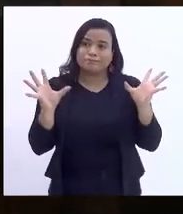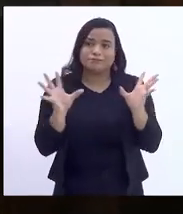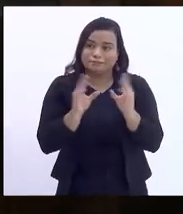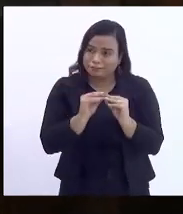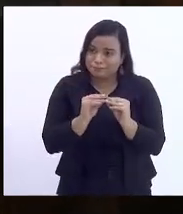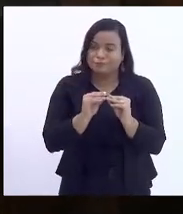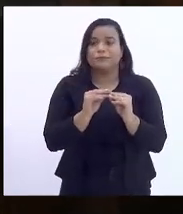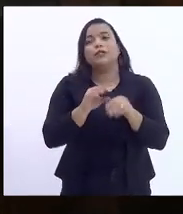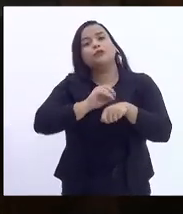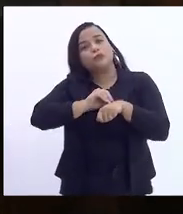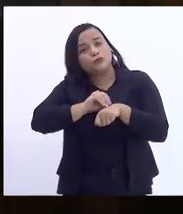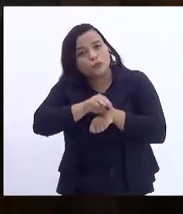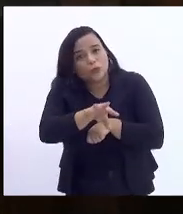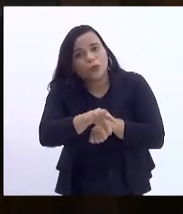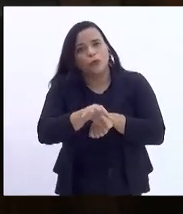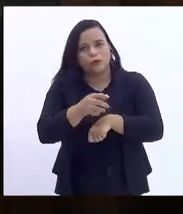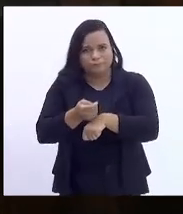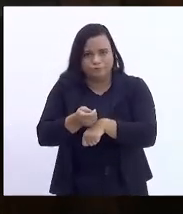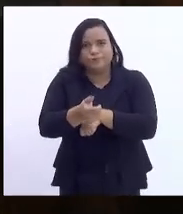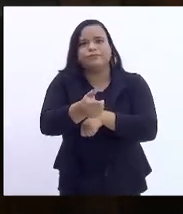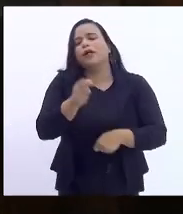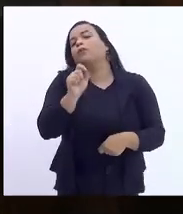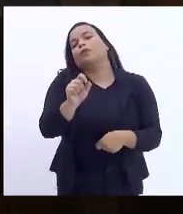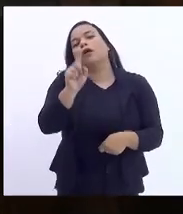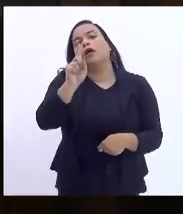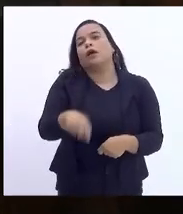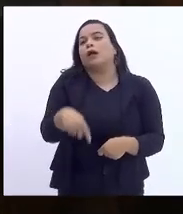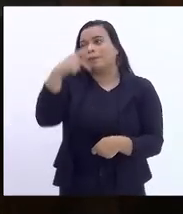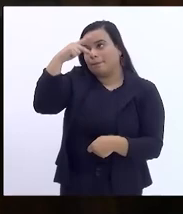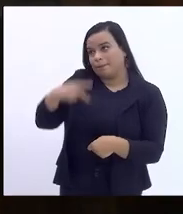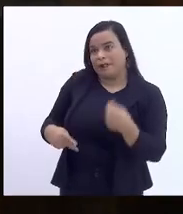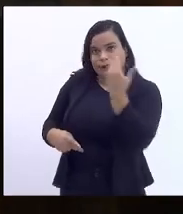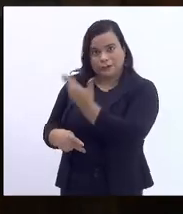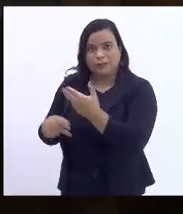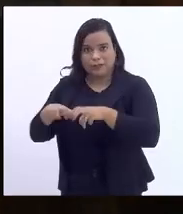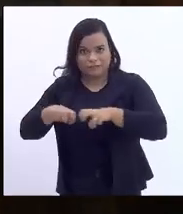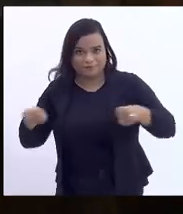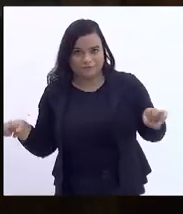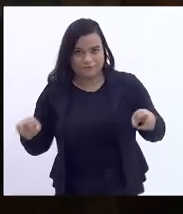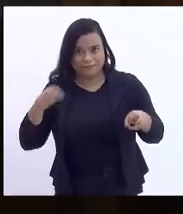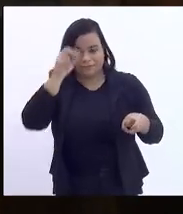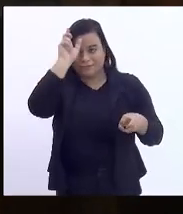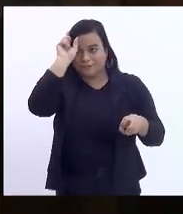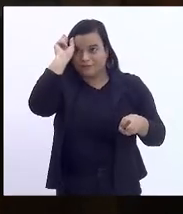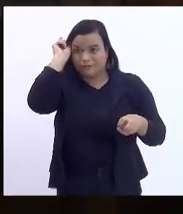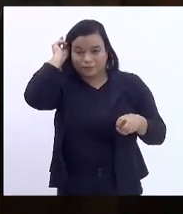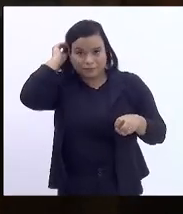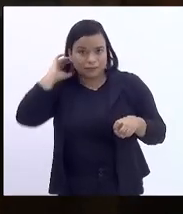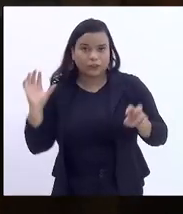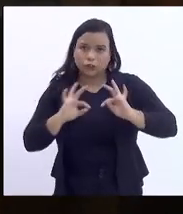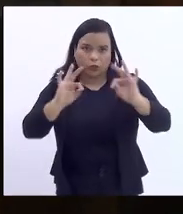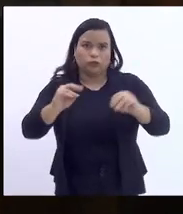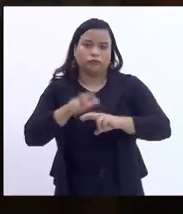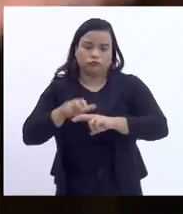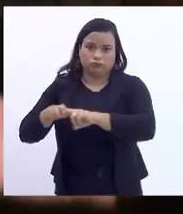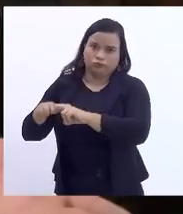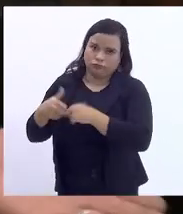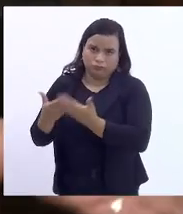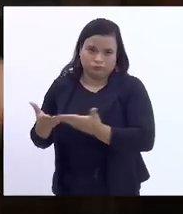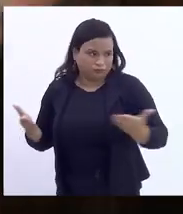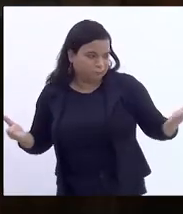que dar uma sugestão para me dá essa mesa Aí por todos que estão na mesa